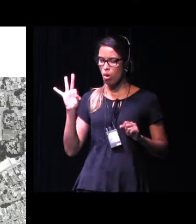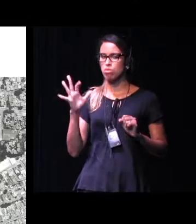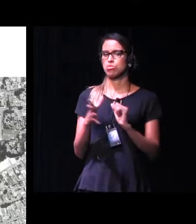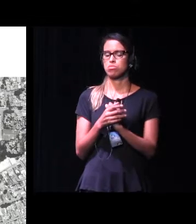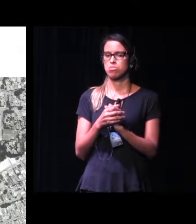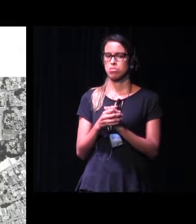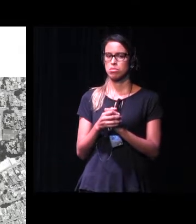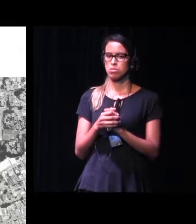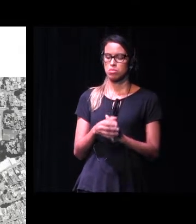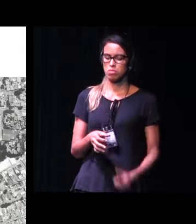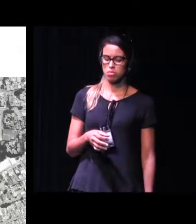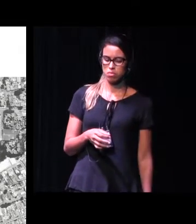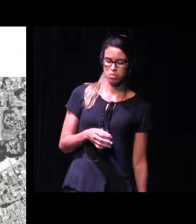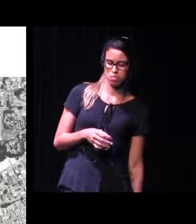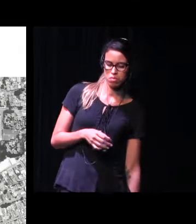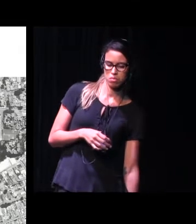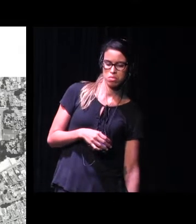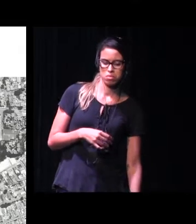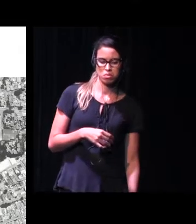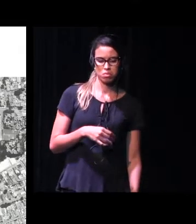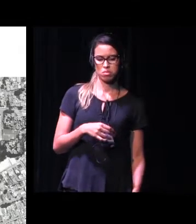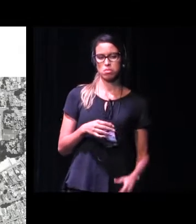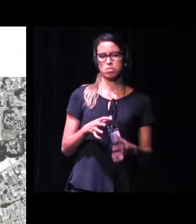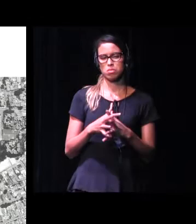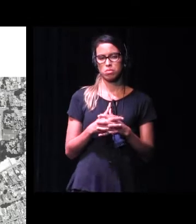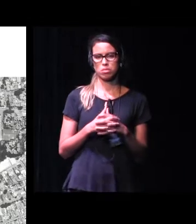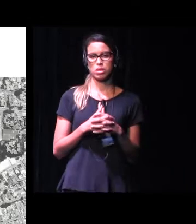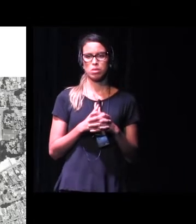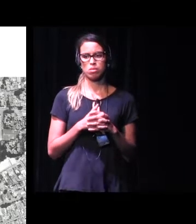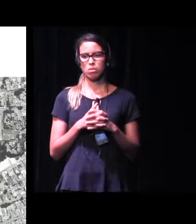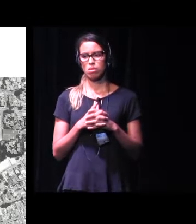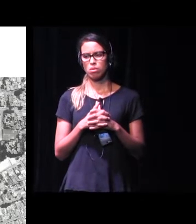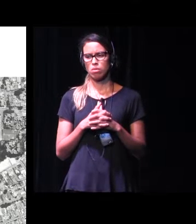de qualidade, se optou por